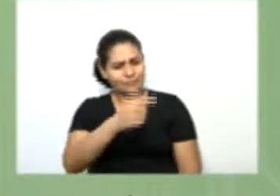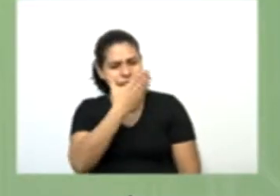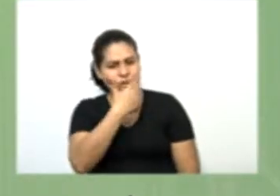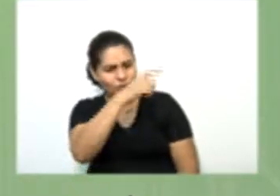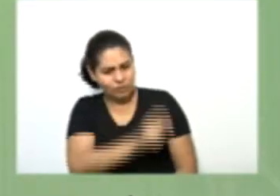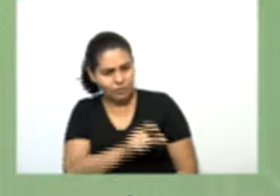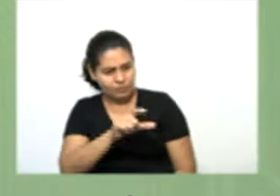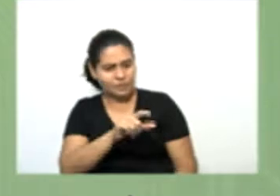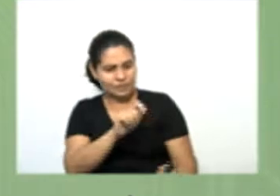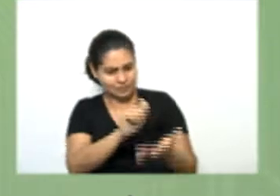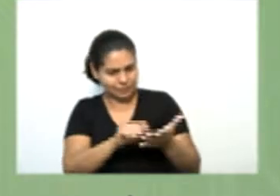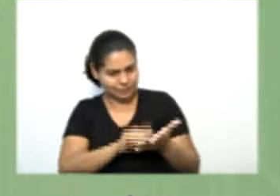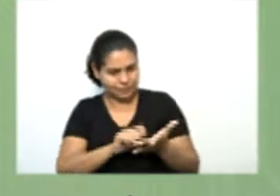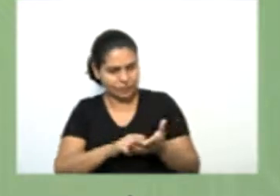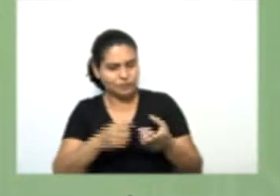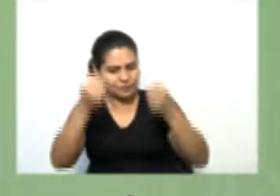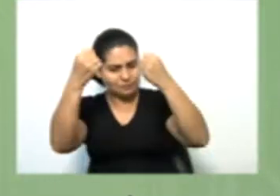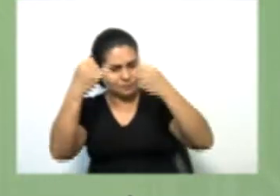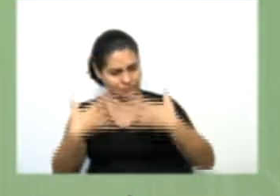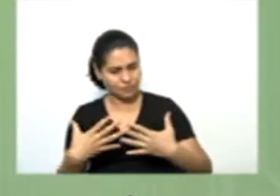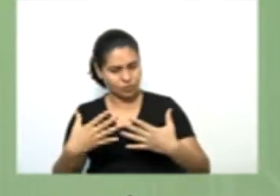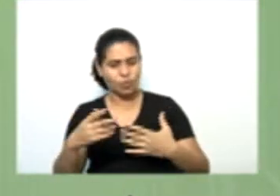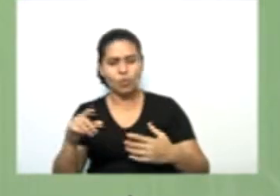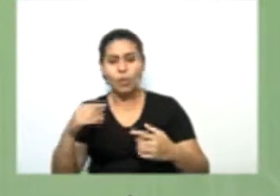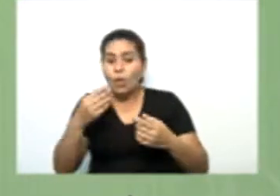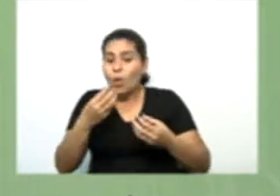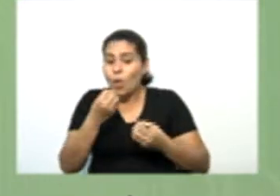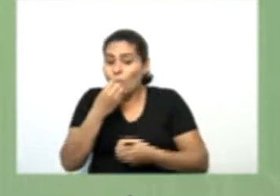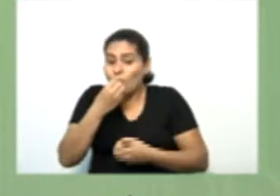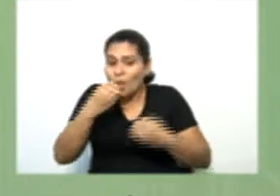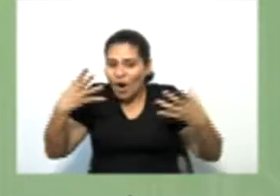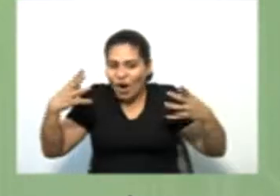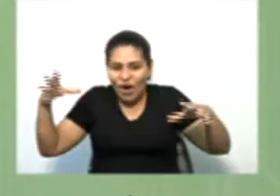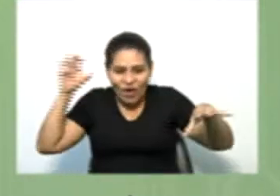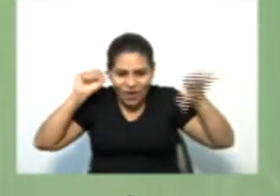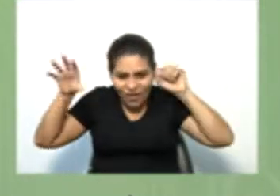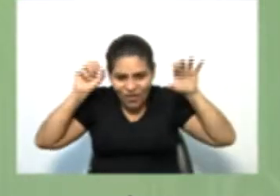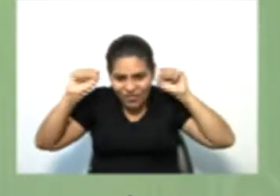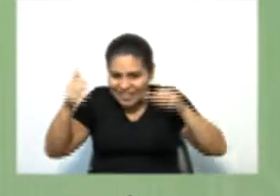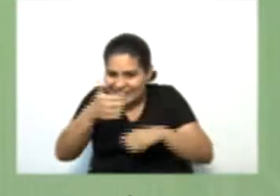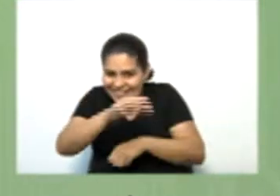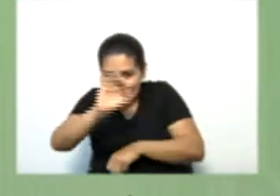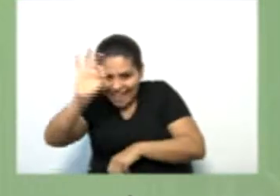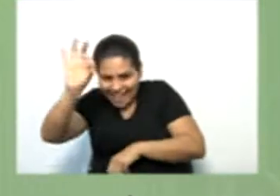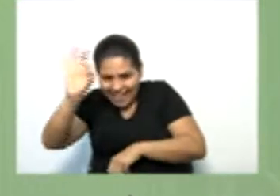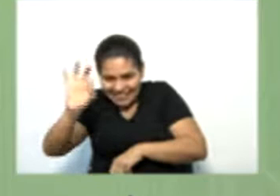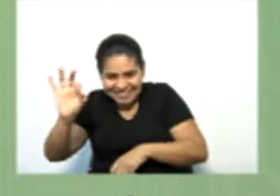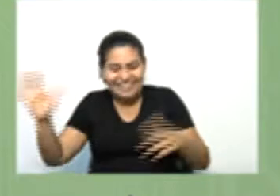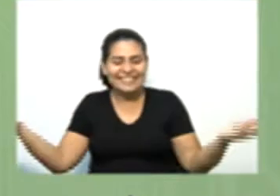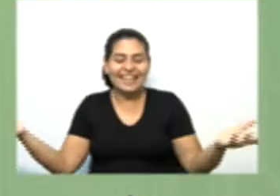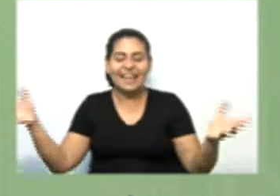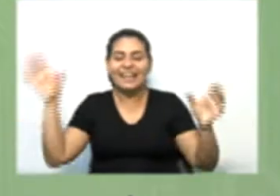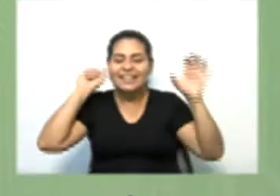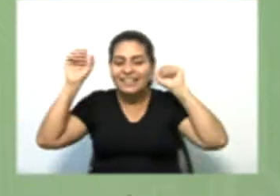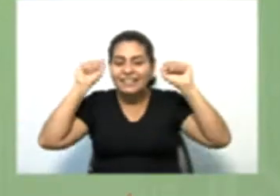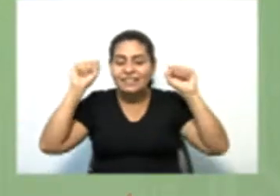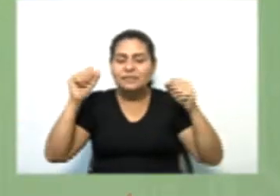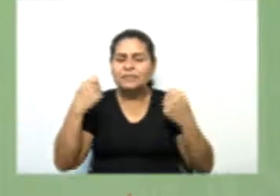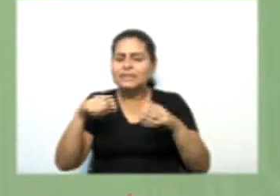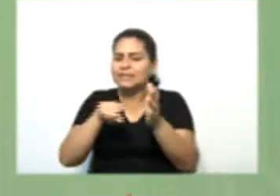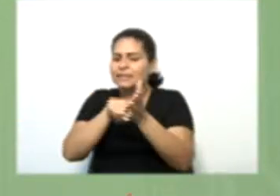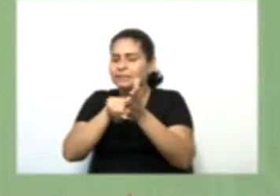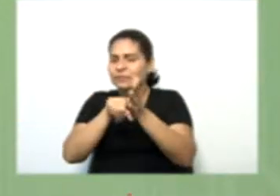autor dá dicas de como ser um ótimo ouvinte, não é? Um ouvinte nota 10. Então, ela diz o seguinte: